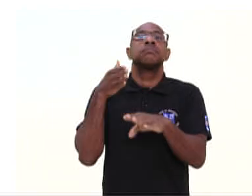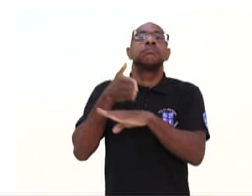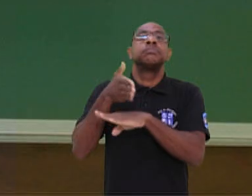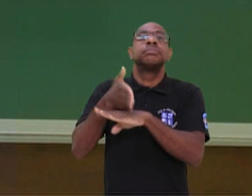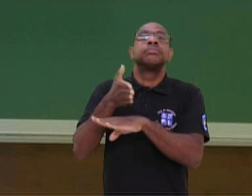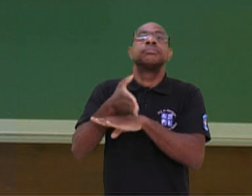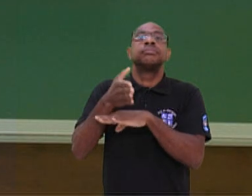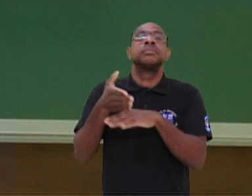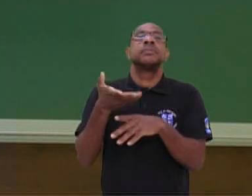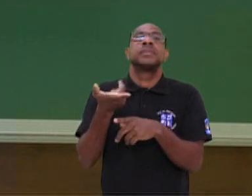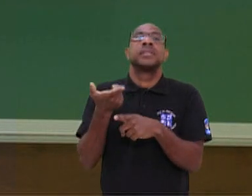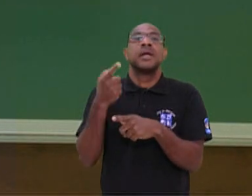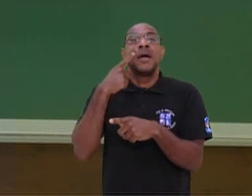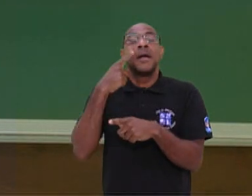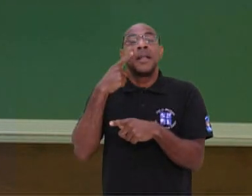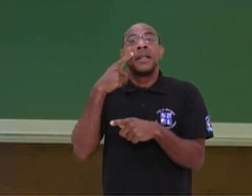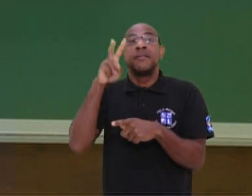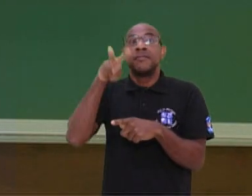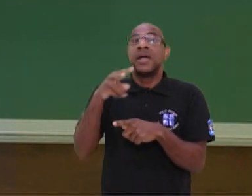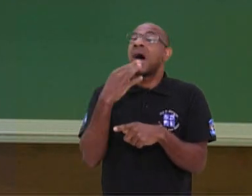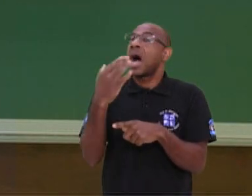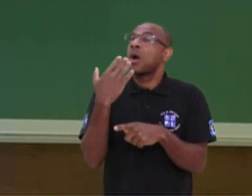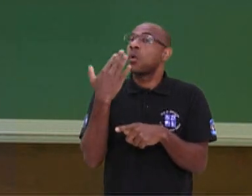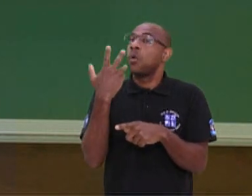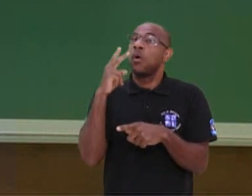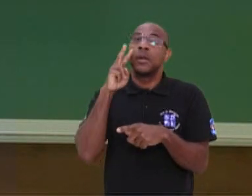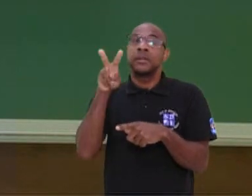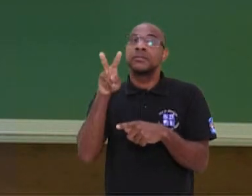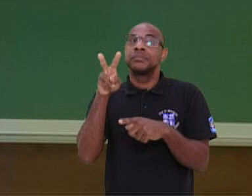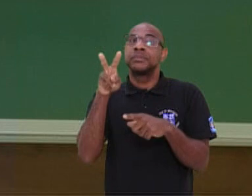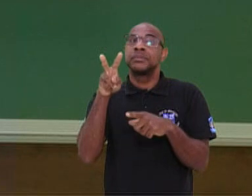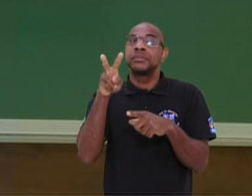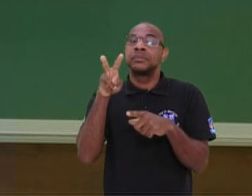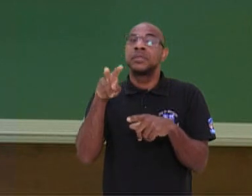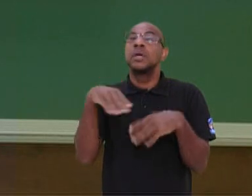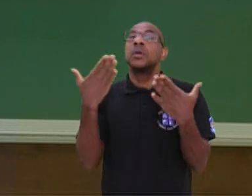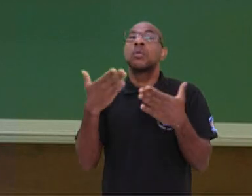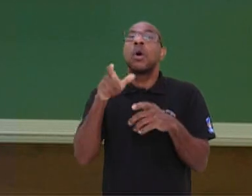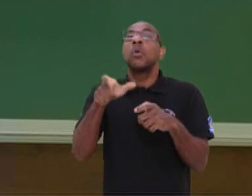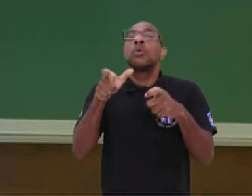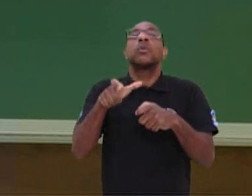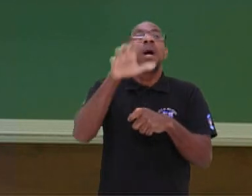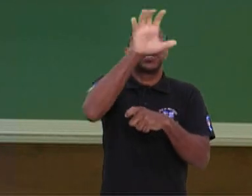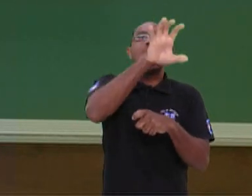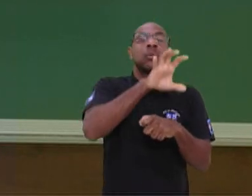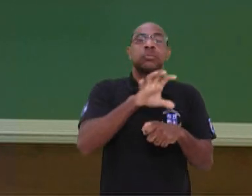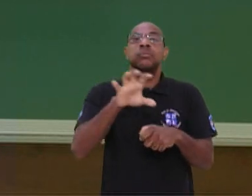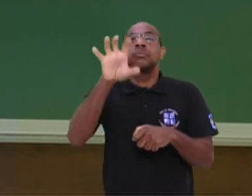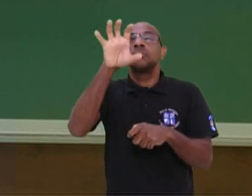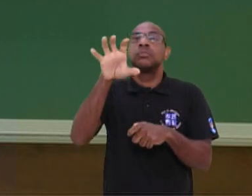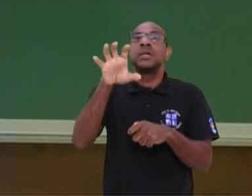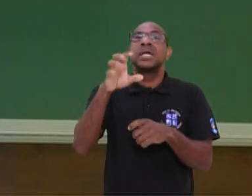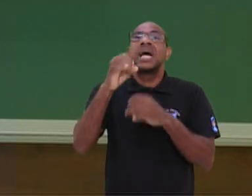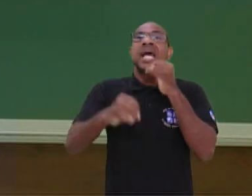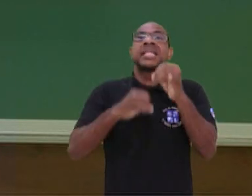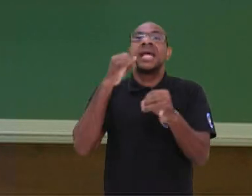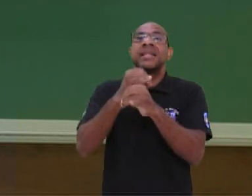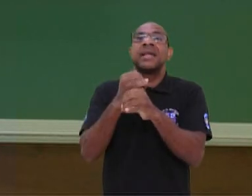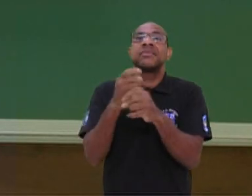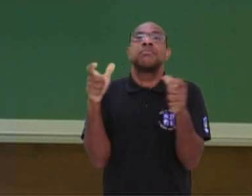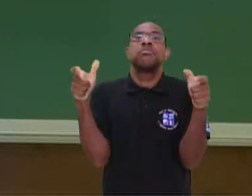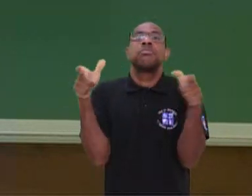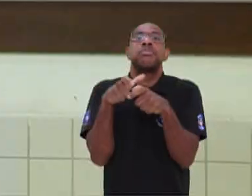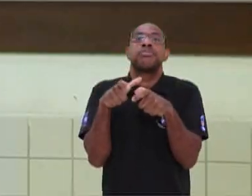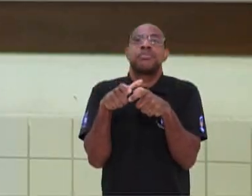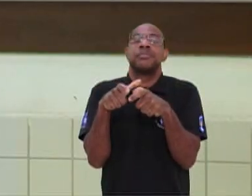gráfico, atentem à legenda, às cores e respondam se é a letra A, a zona rural do Nordeste, se é a letra B, a zona